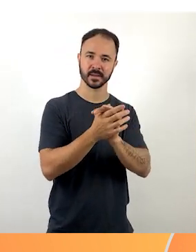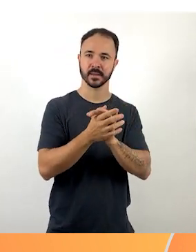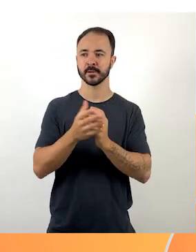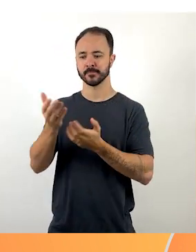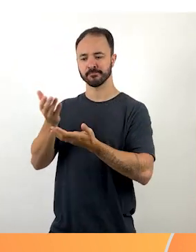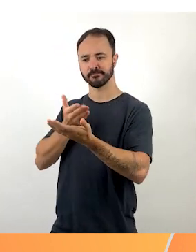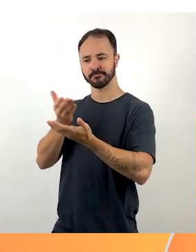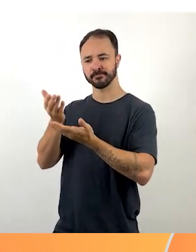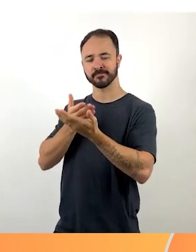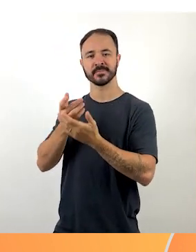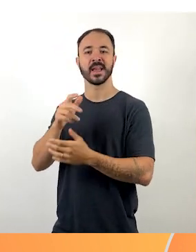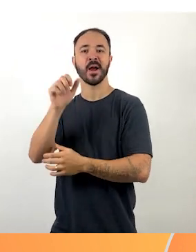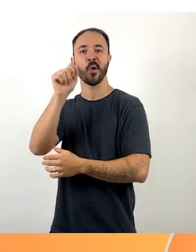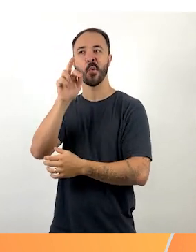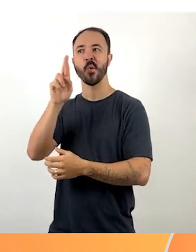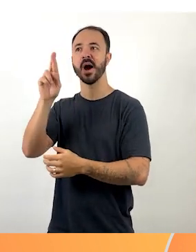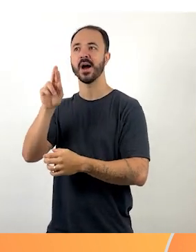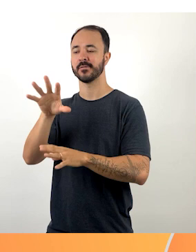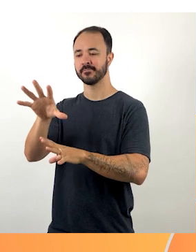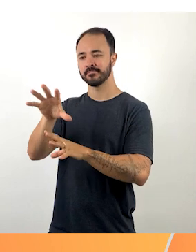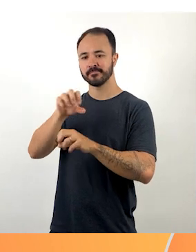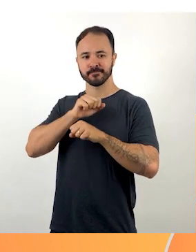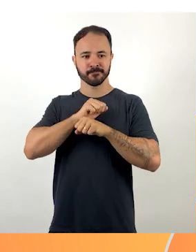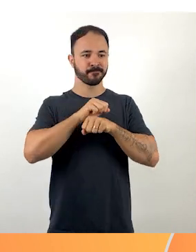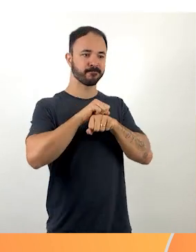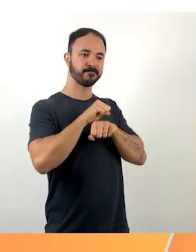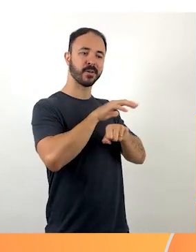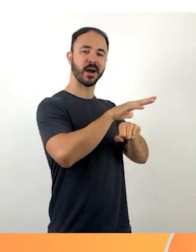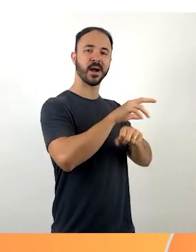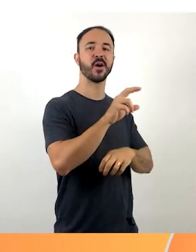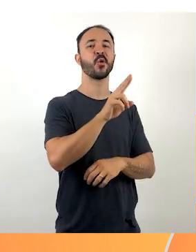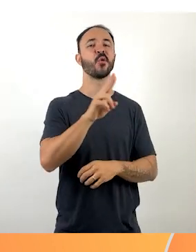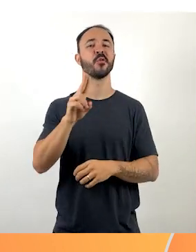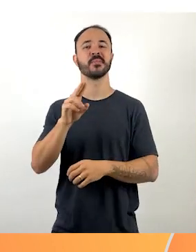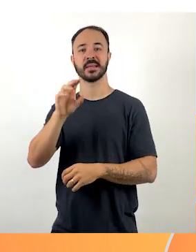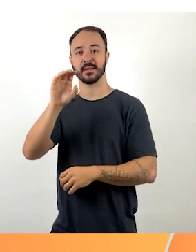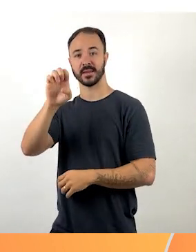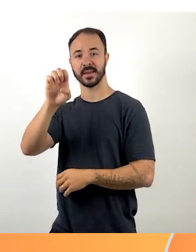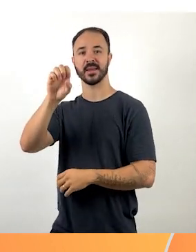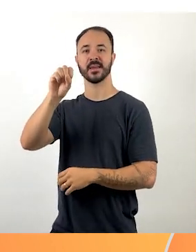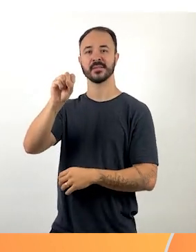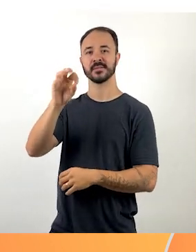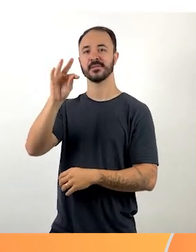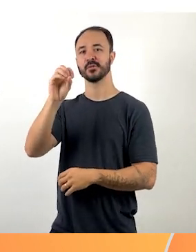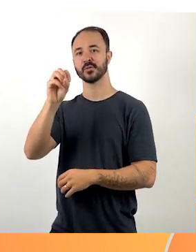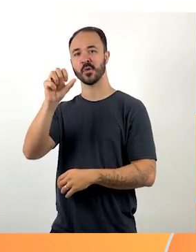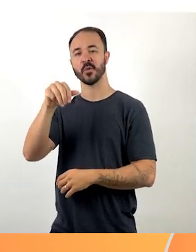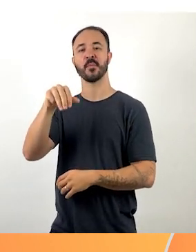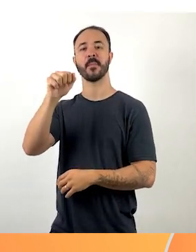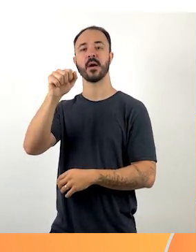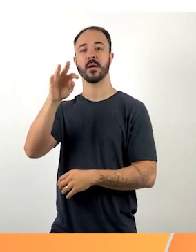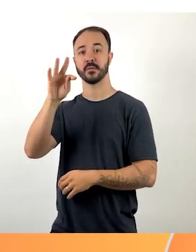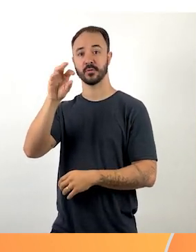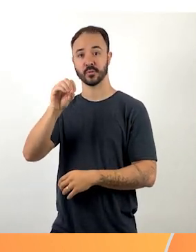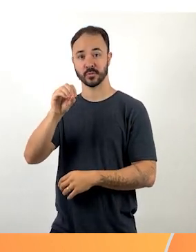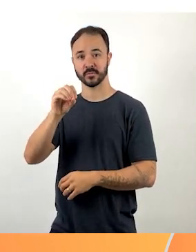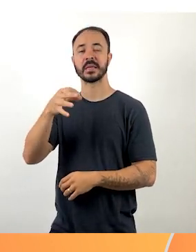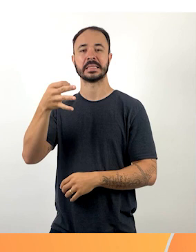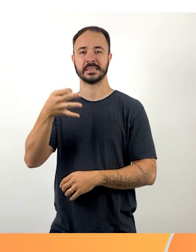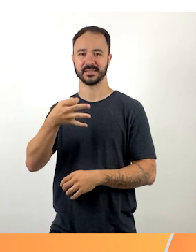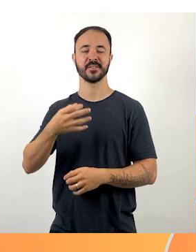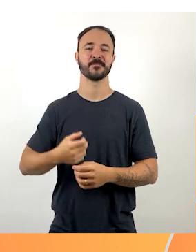a entrada e saída de gás na planta é o estômato. Essa estrutura é formada por duas células guarda que delimitam o orifício